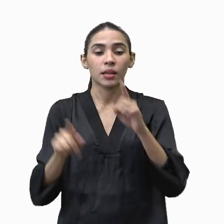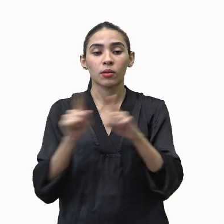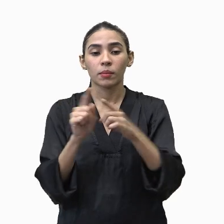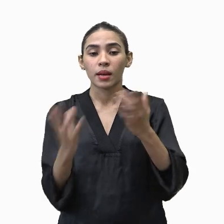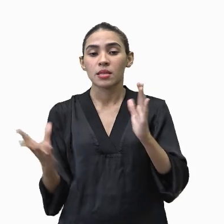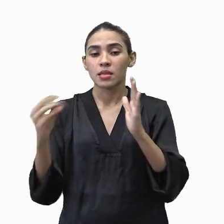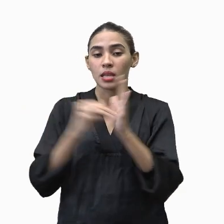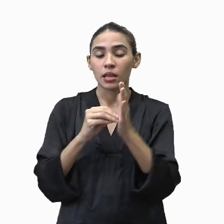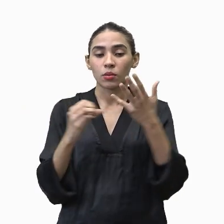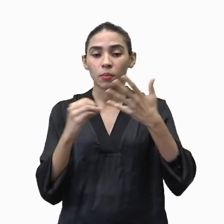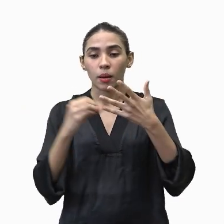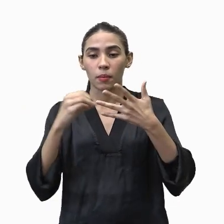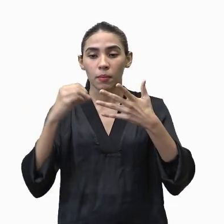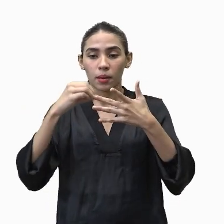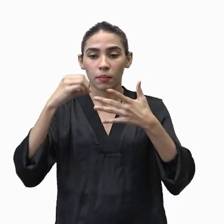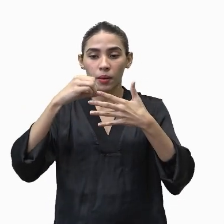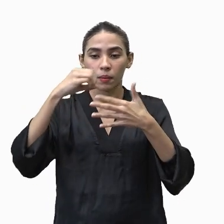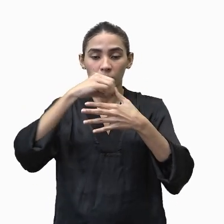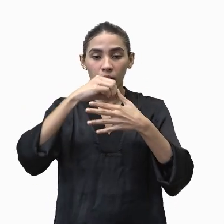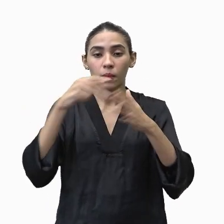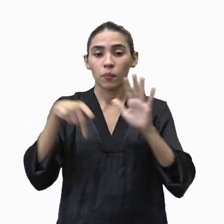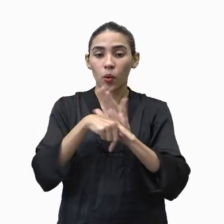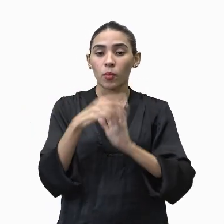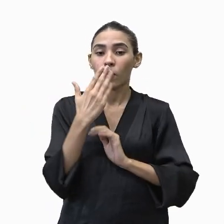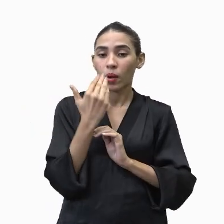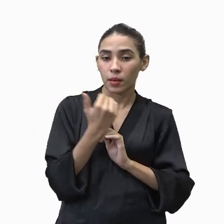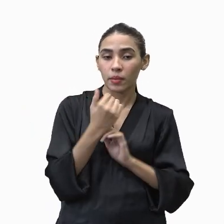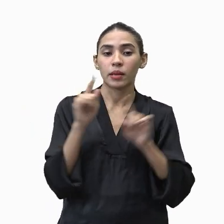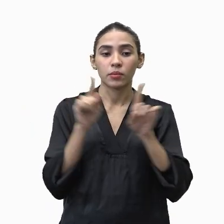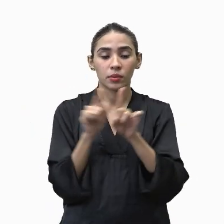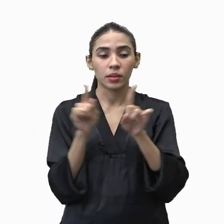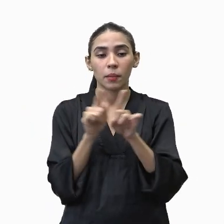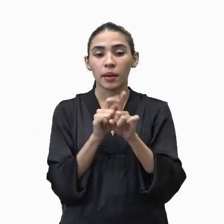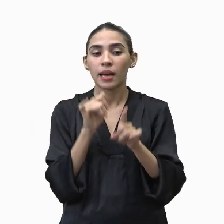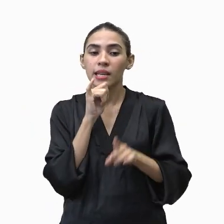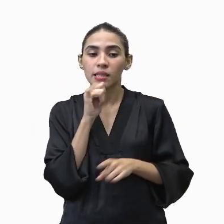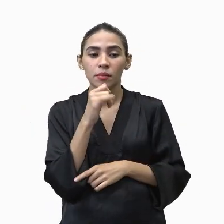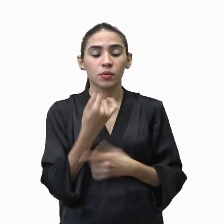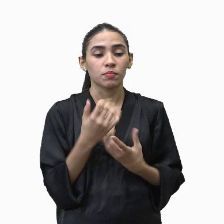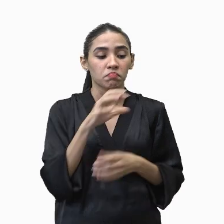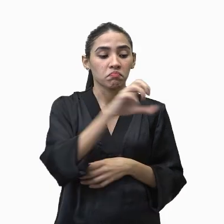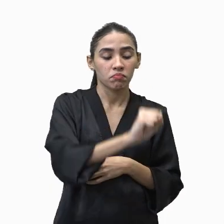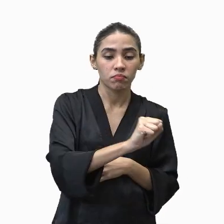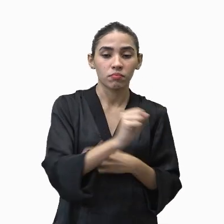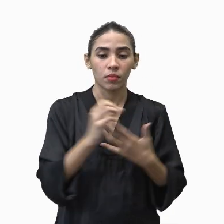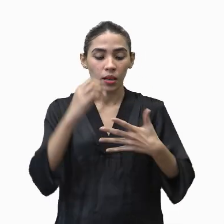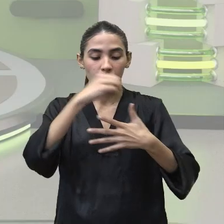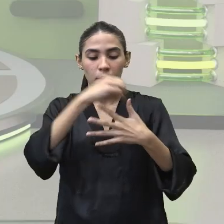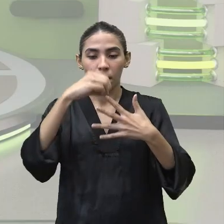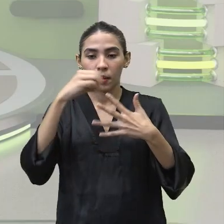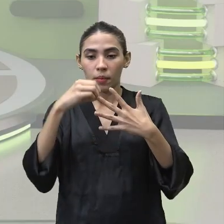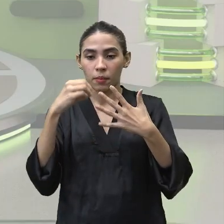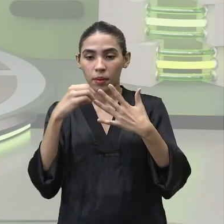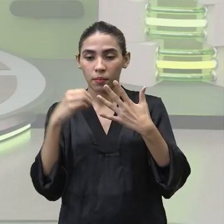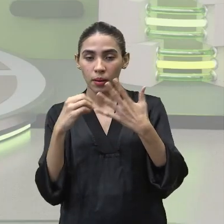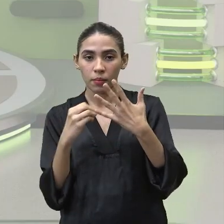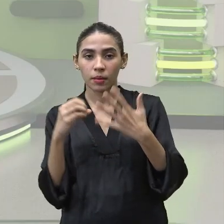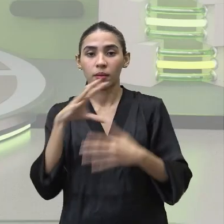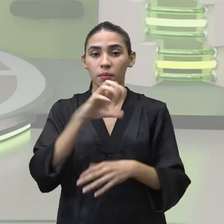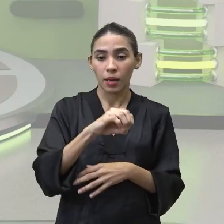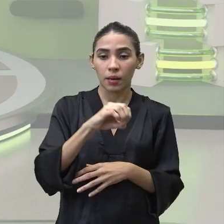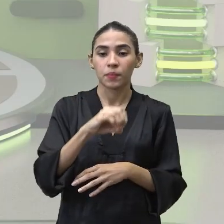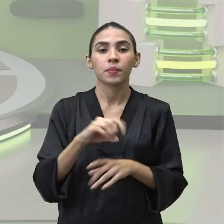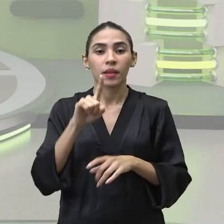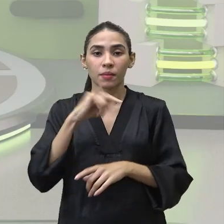alimentar, servindo de alimento e também como predadores dentro dessa cadeia alimentar. Isso é importantíssimo